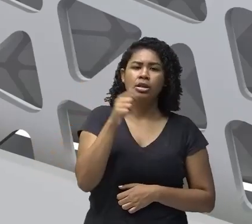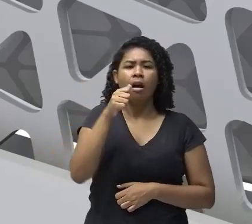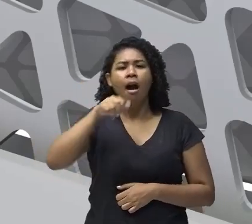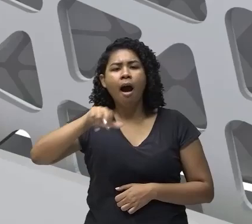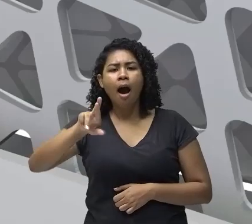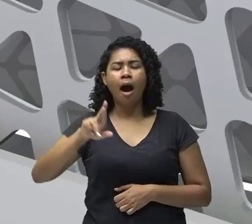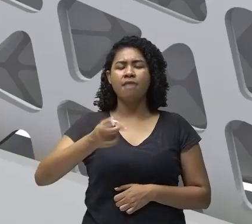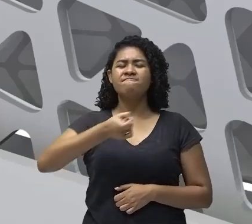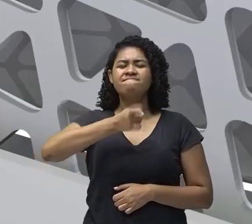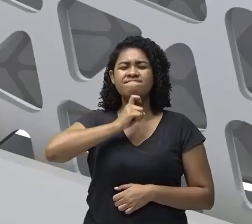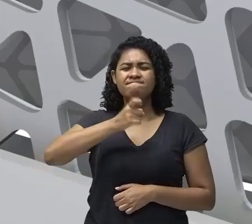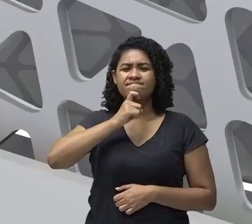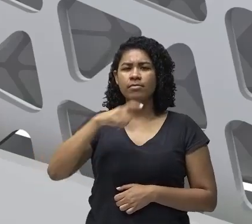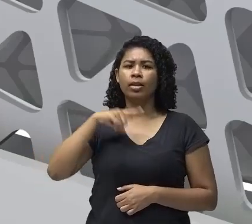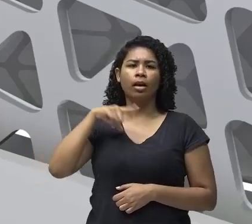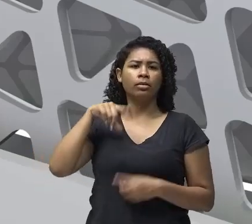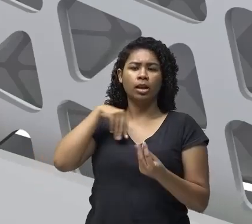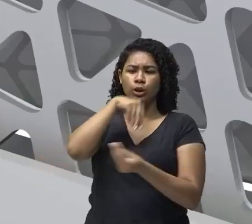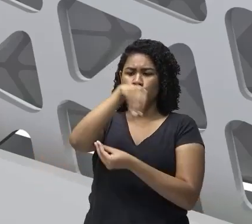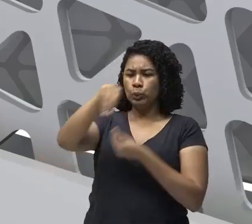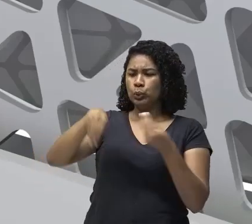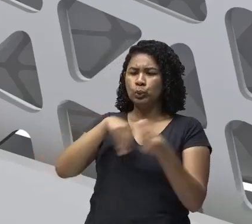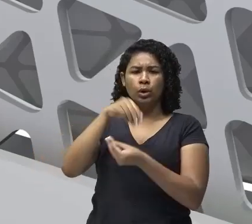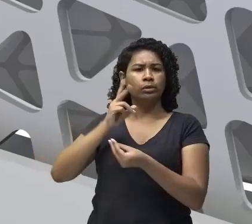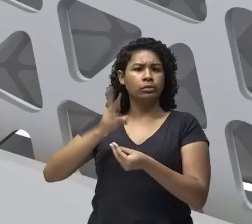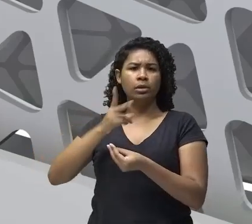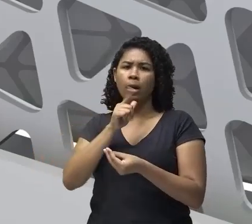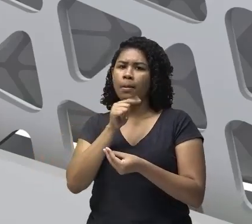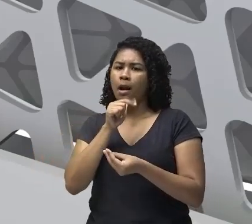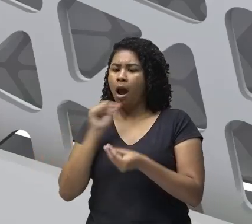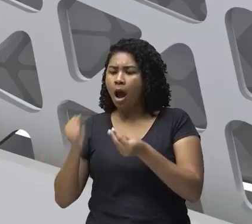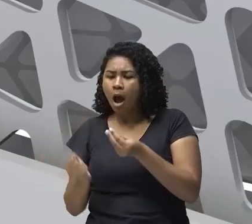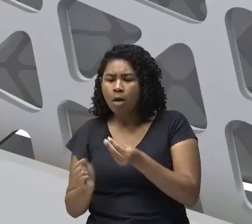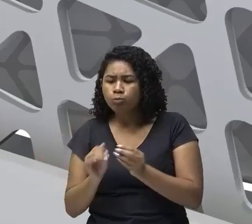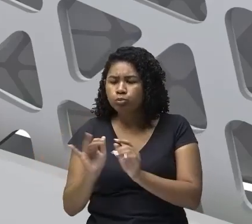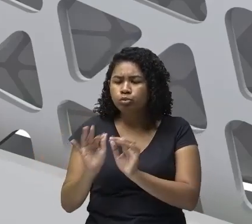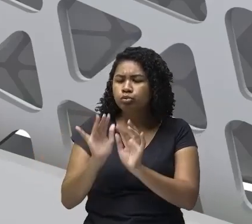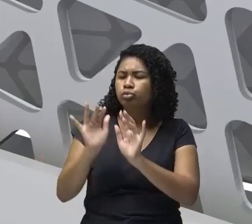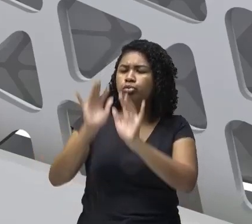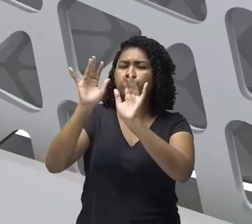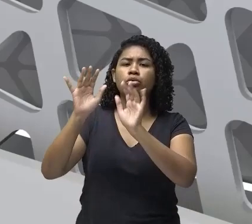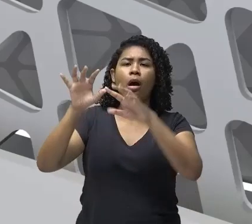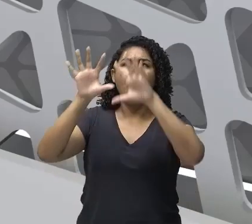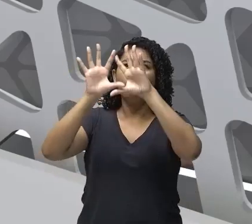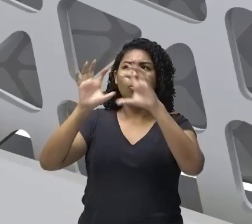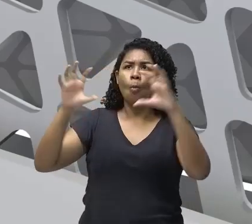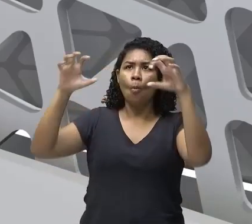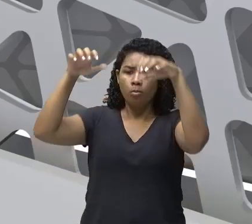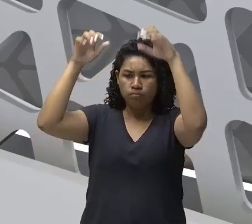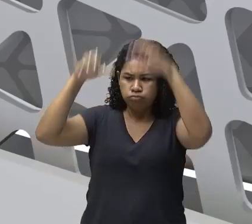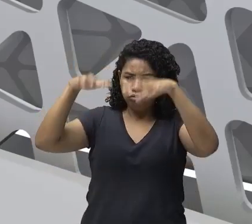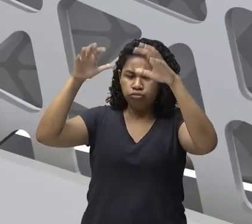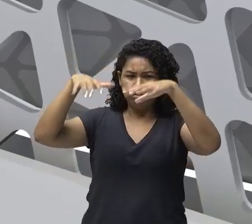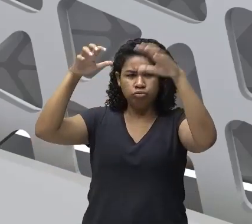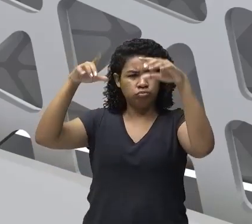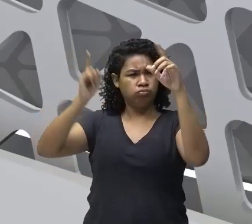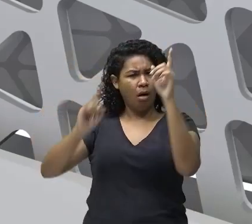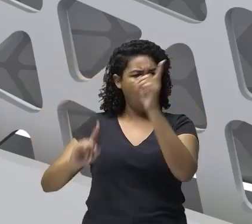se alimentam, trazendo aí, evaporando a água, formando chuvas, raios, então ele vem acompanhado de uma